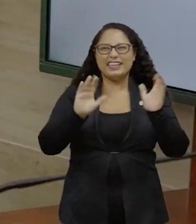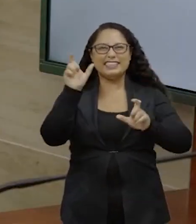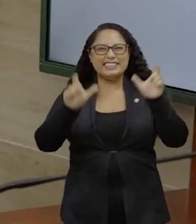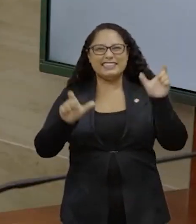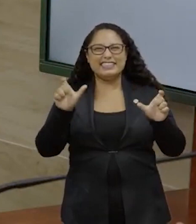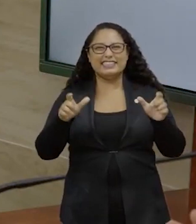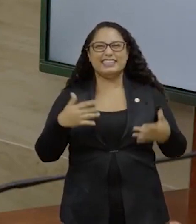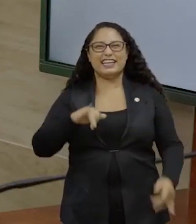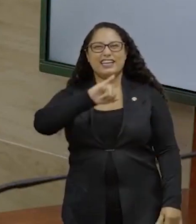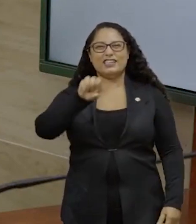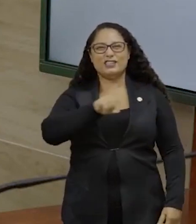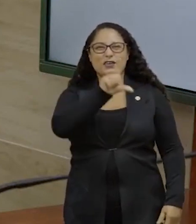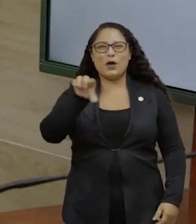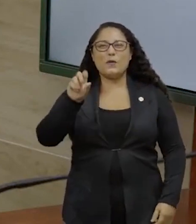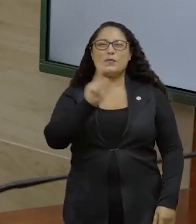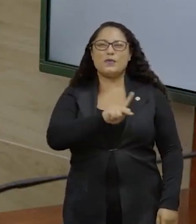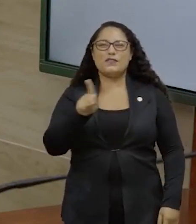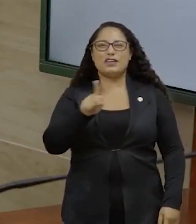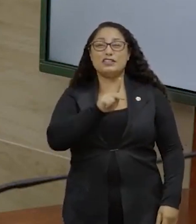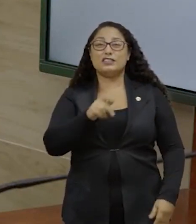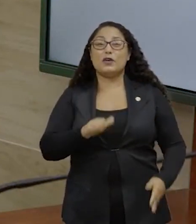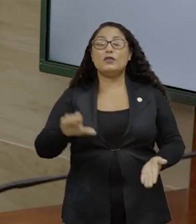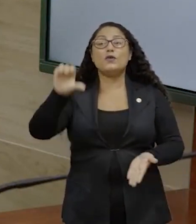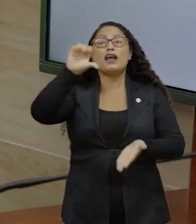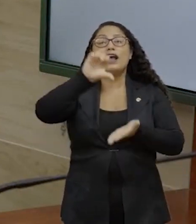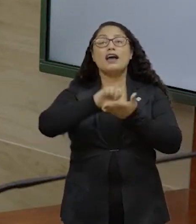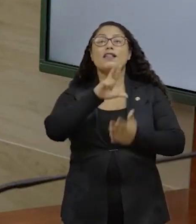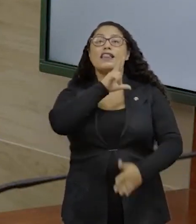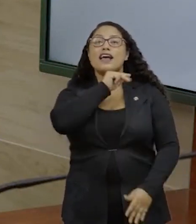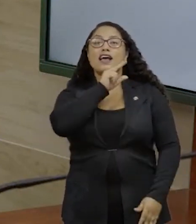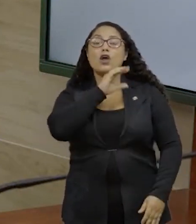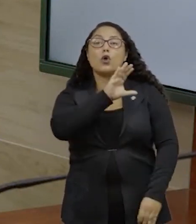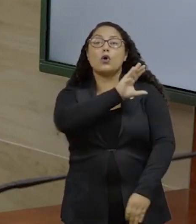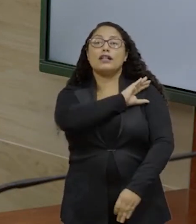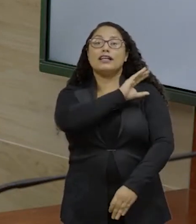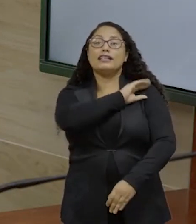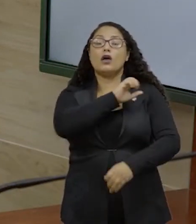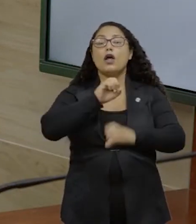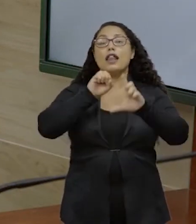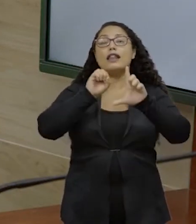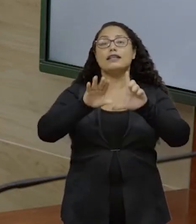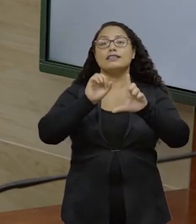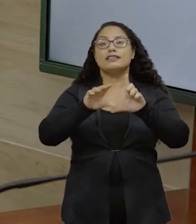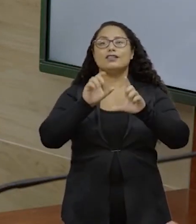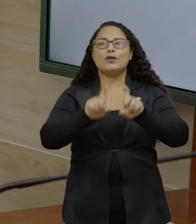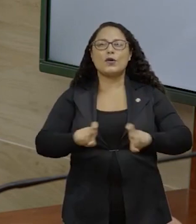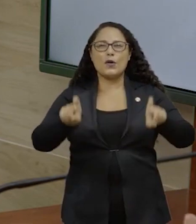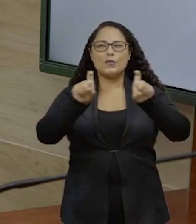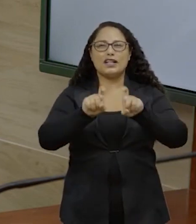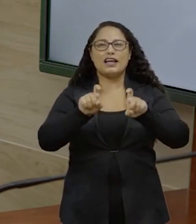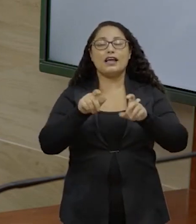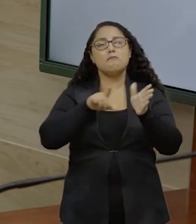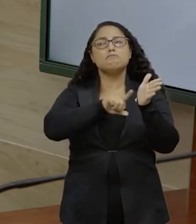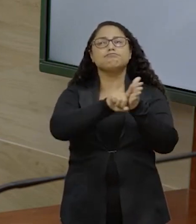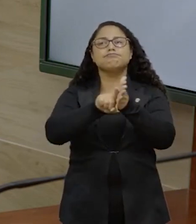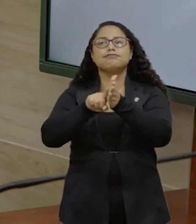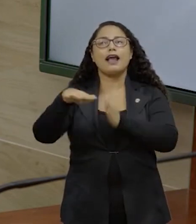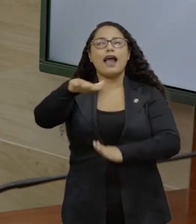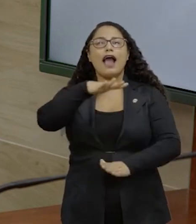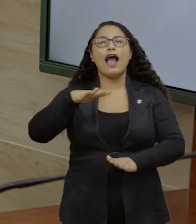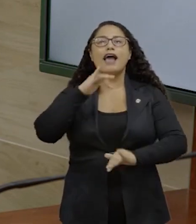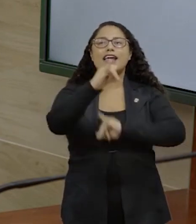todos. Meu nome é João Vitor, sou professor do campus Taguatinga, sou coordenador da licenciatura em computação e venho pesquisando aí na